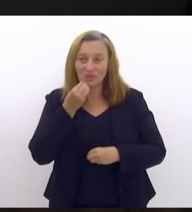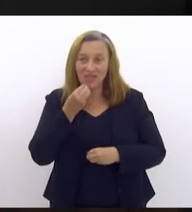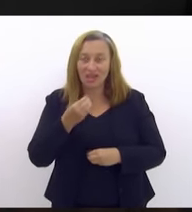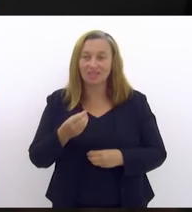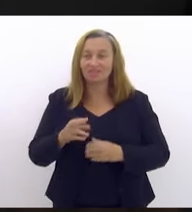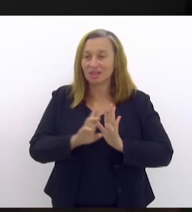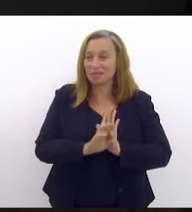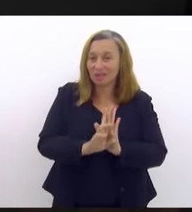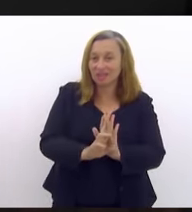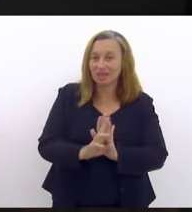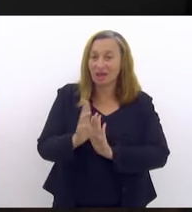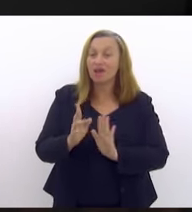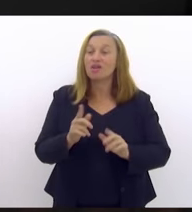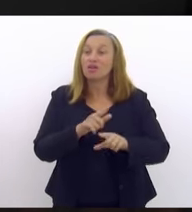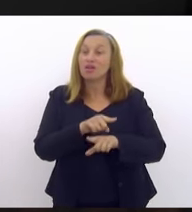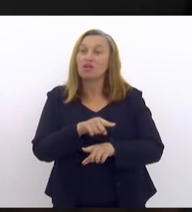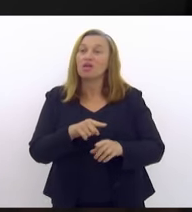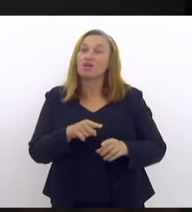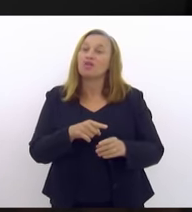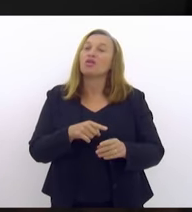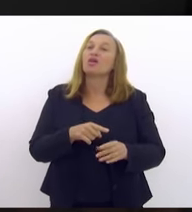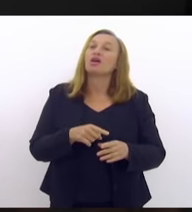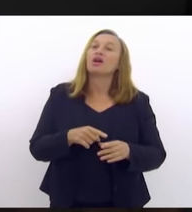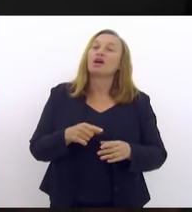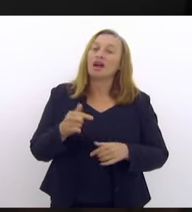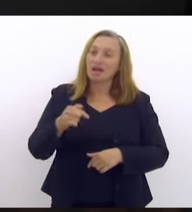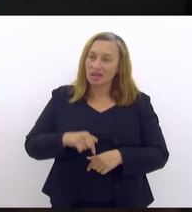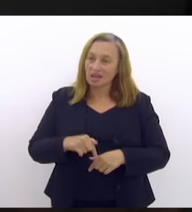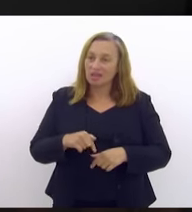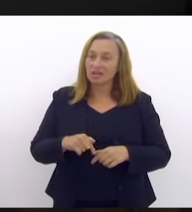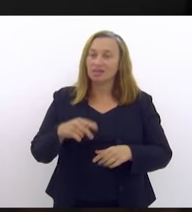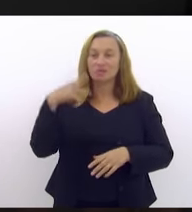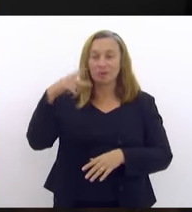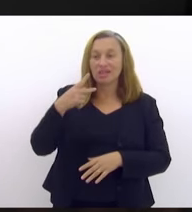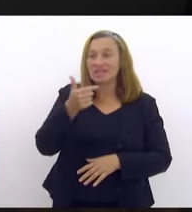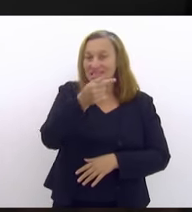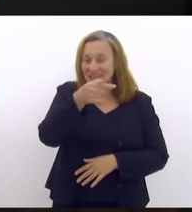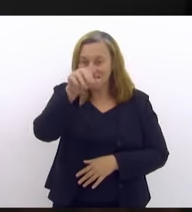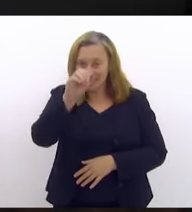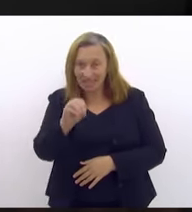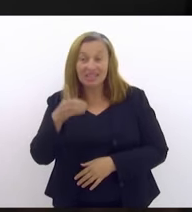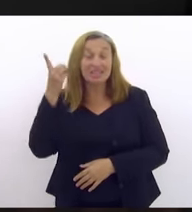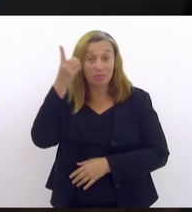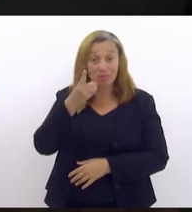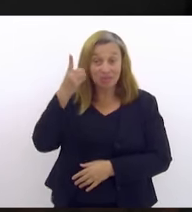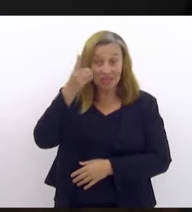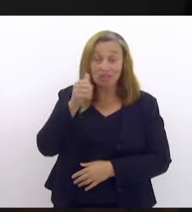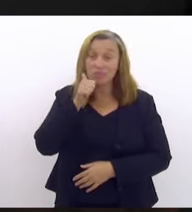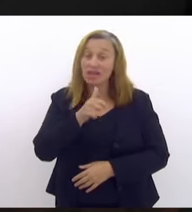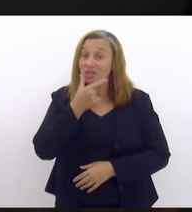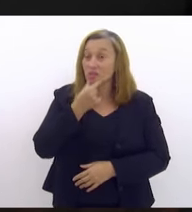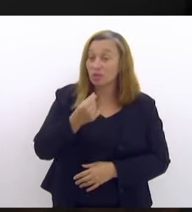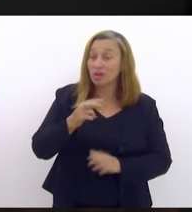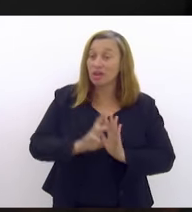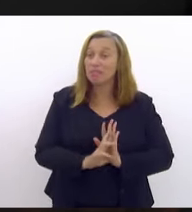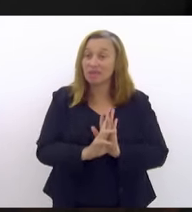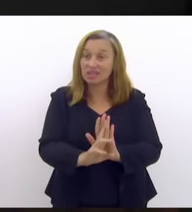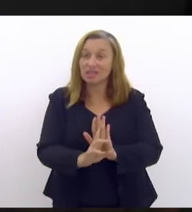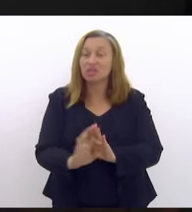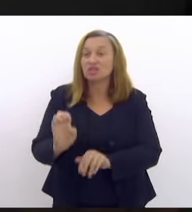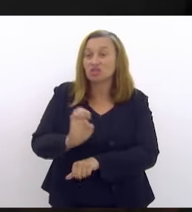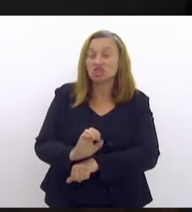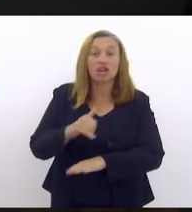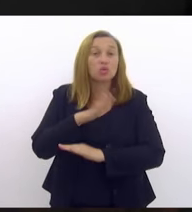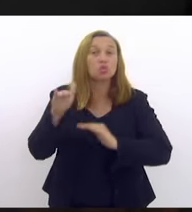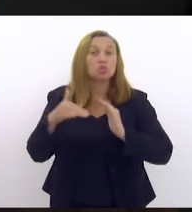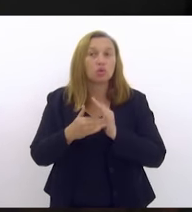ser o representante de vocês aqui nesse parlamento. São 70 deputados e deputadas representando o estado